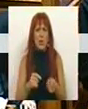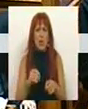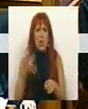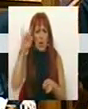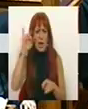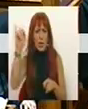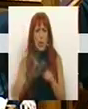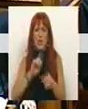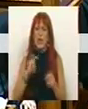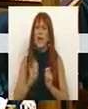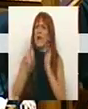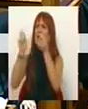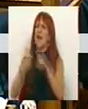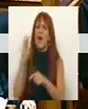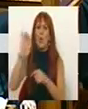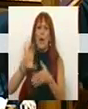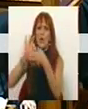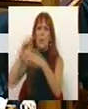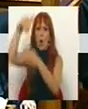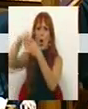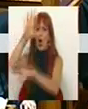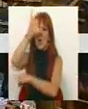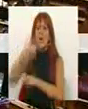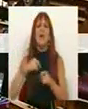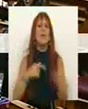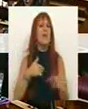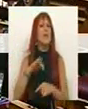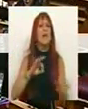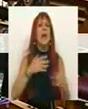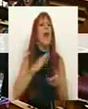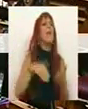sistema financeiro. Cabe ao PS decidir para que lado quer cair, se